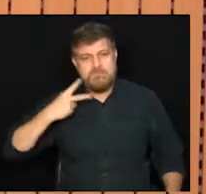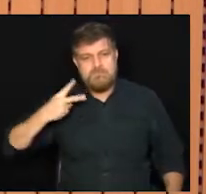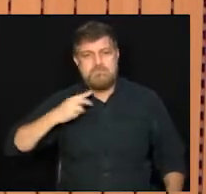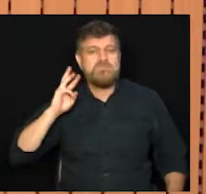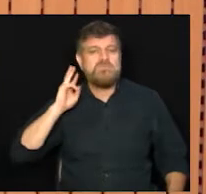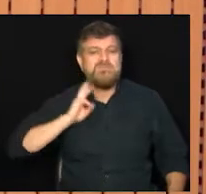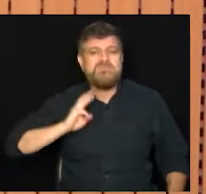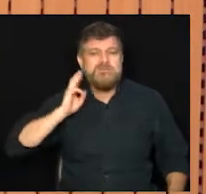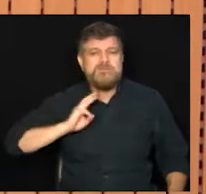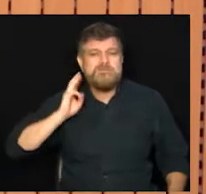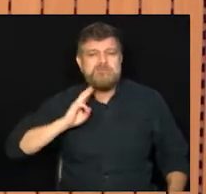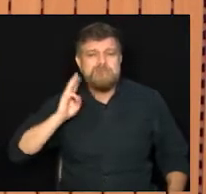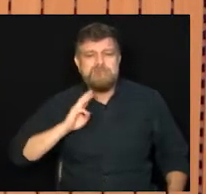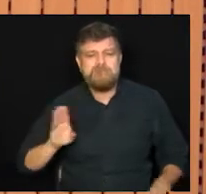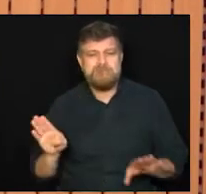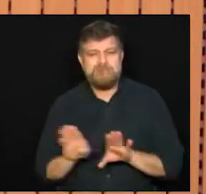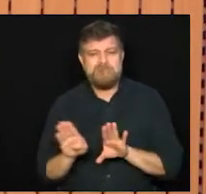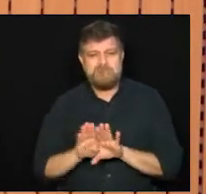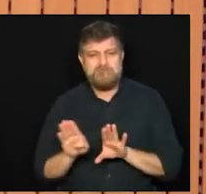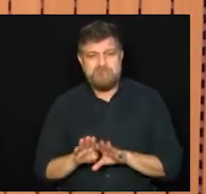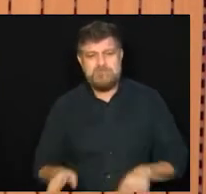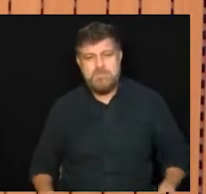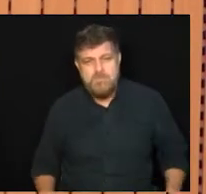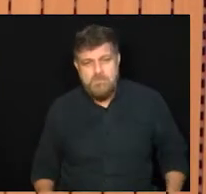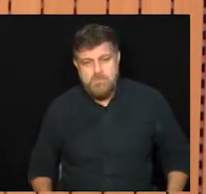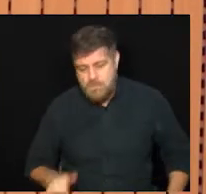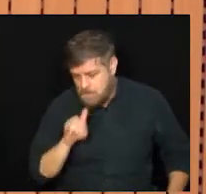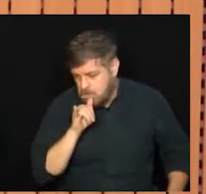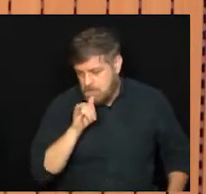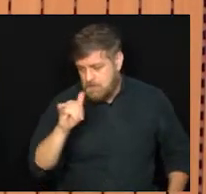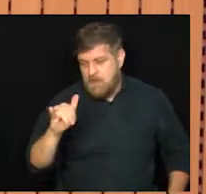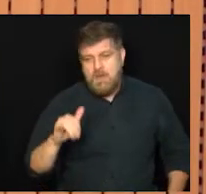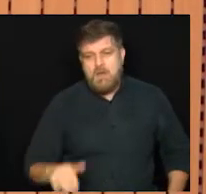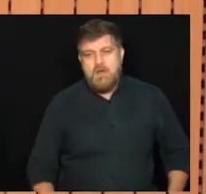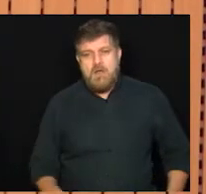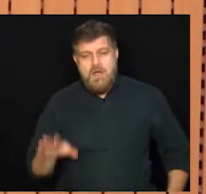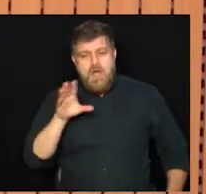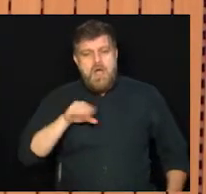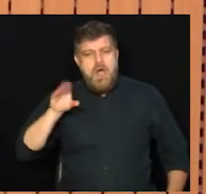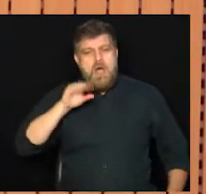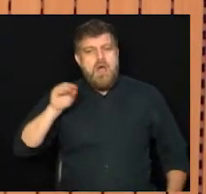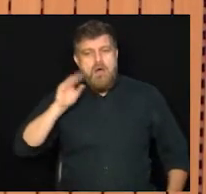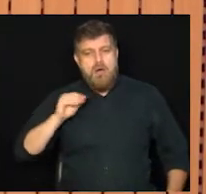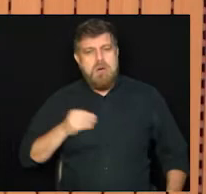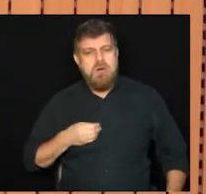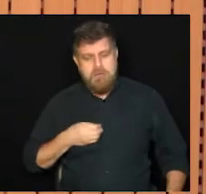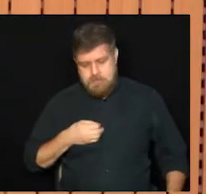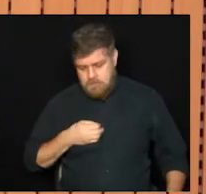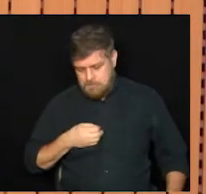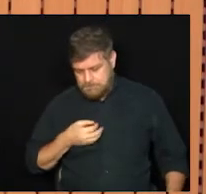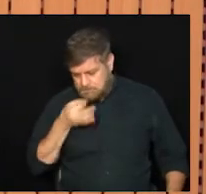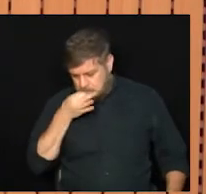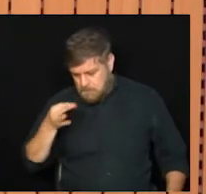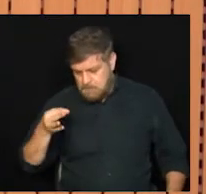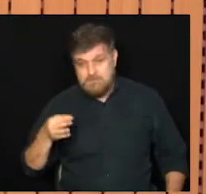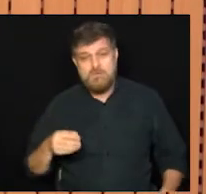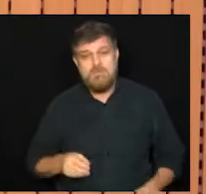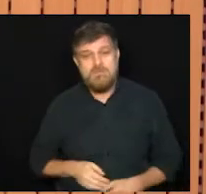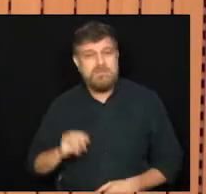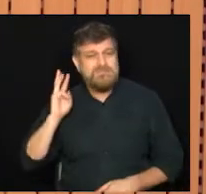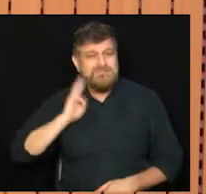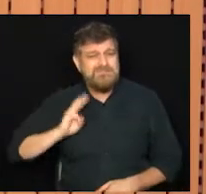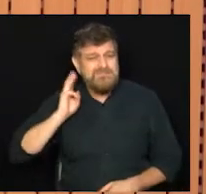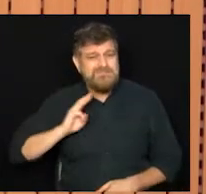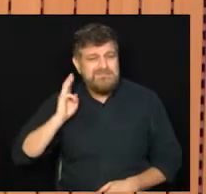um pontuamento que não, acho que talvez o Antônio Dias até disse alguma